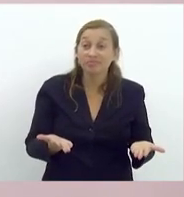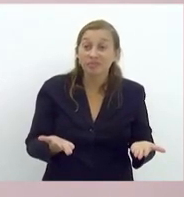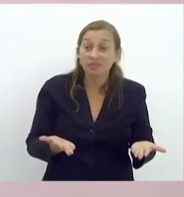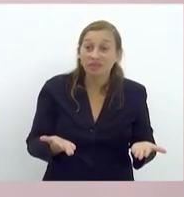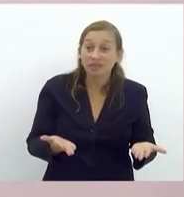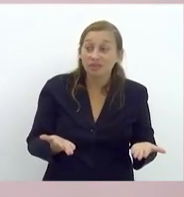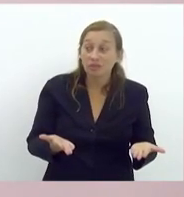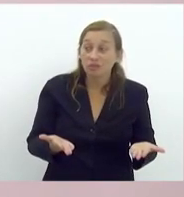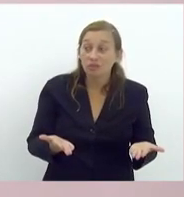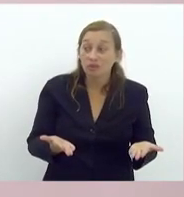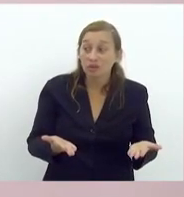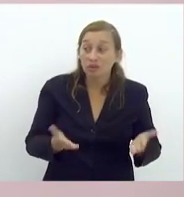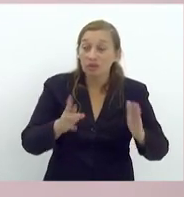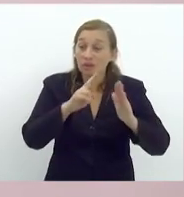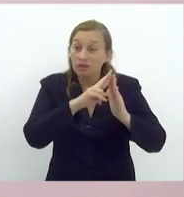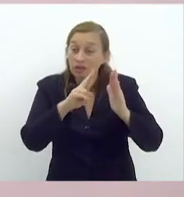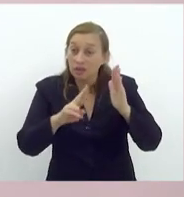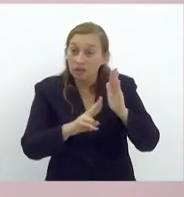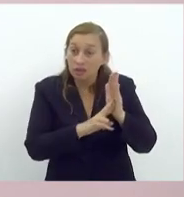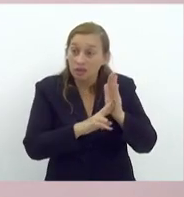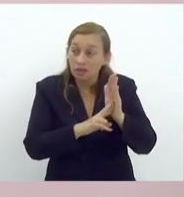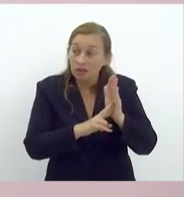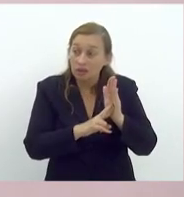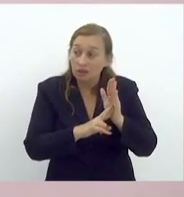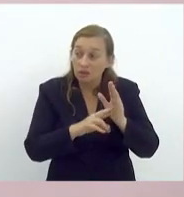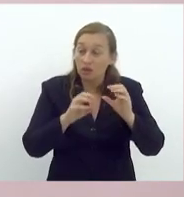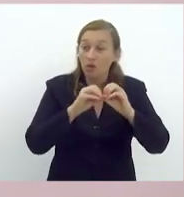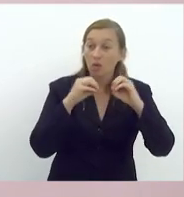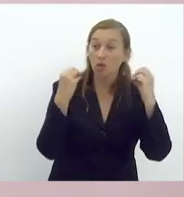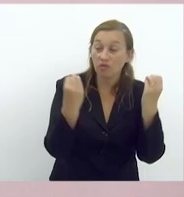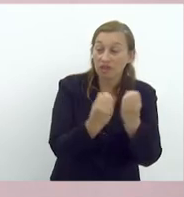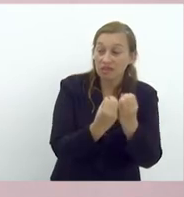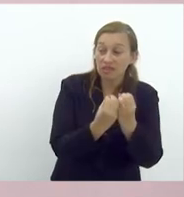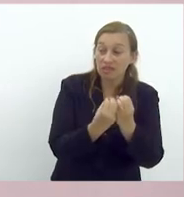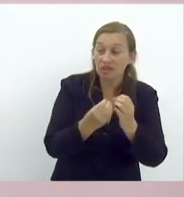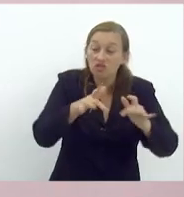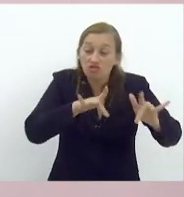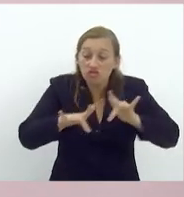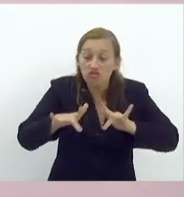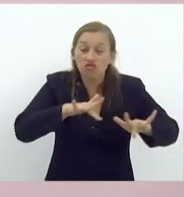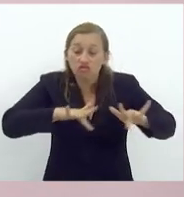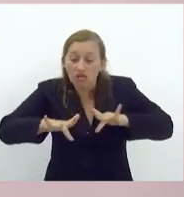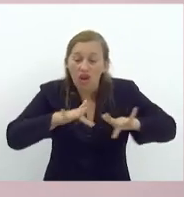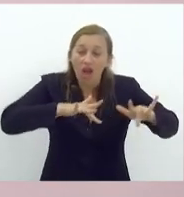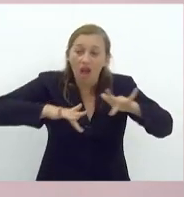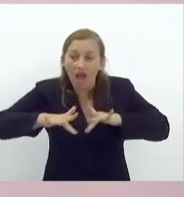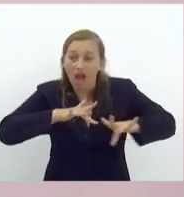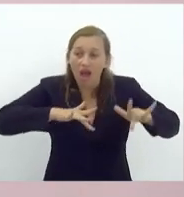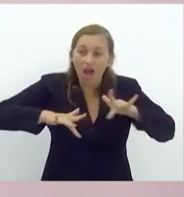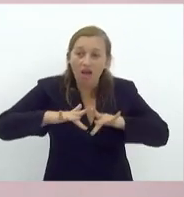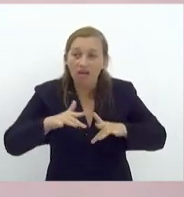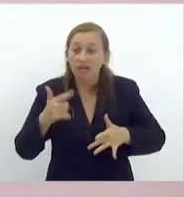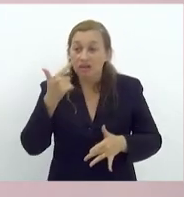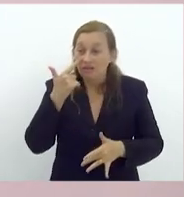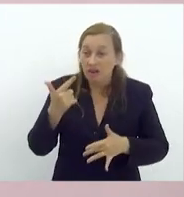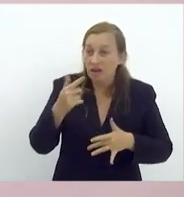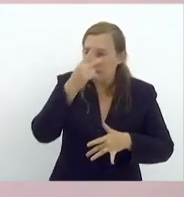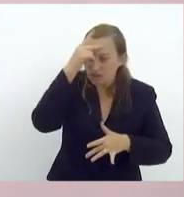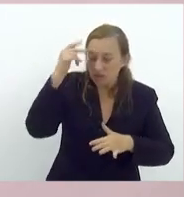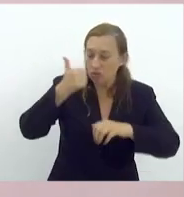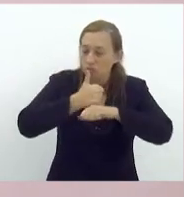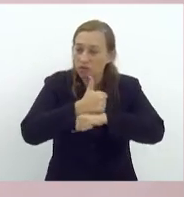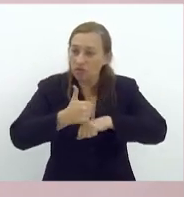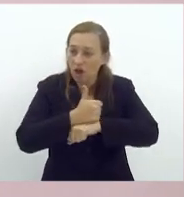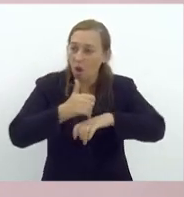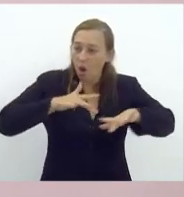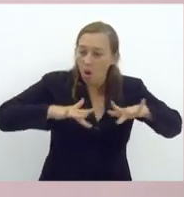regulamentação de oficina de DJs a gente precisa pegar pessoas de direitos profissionais